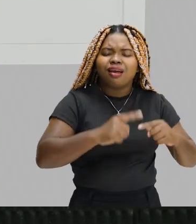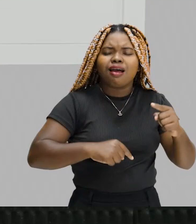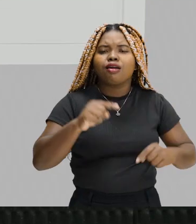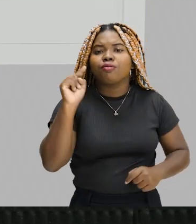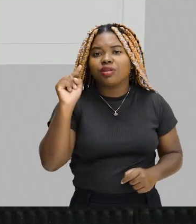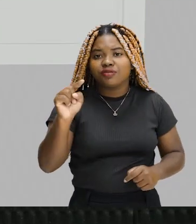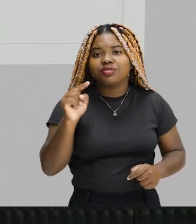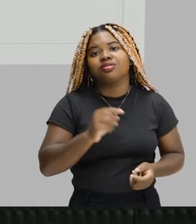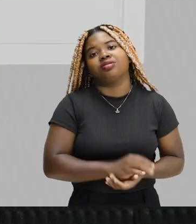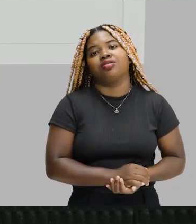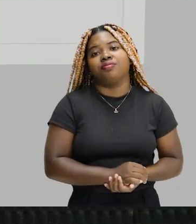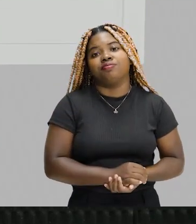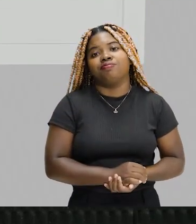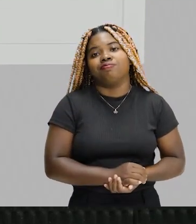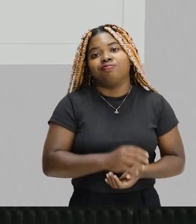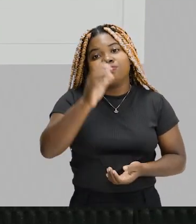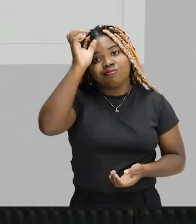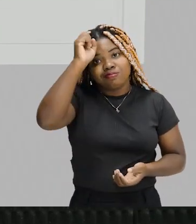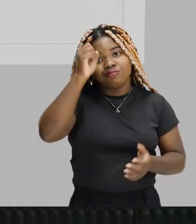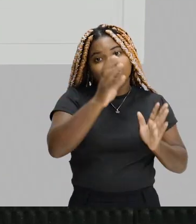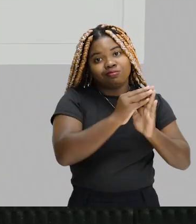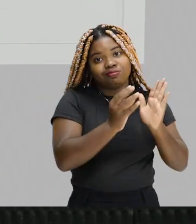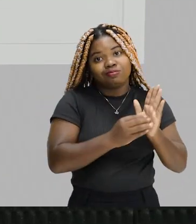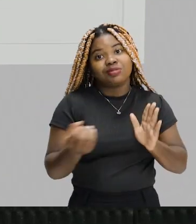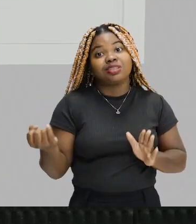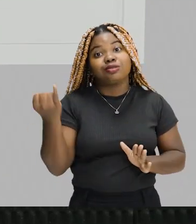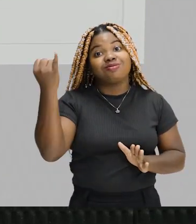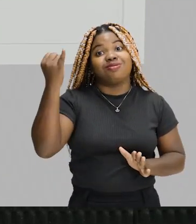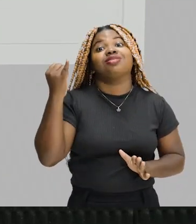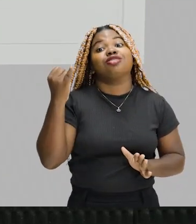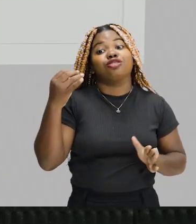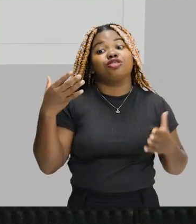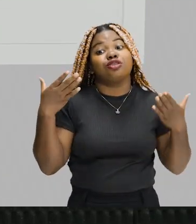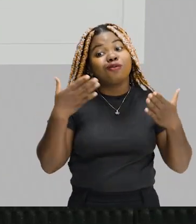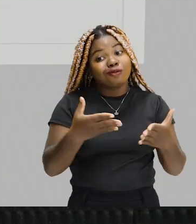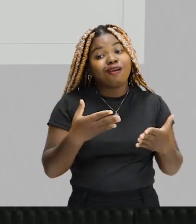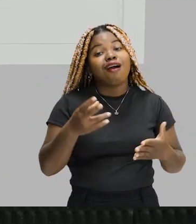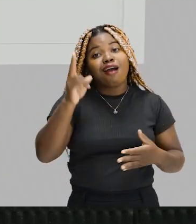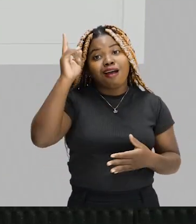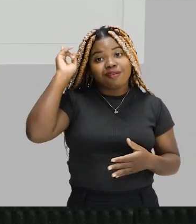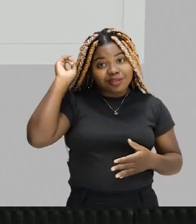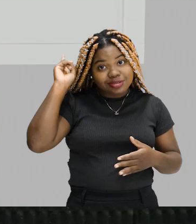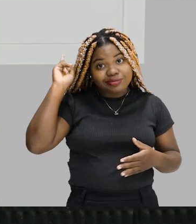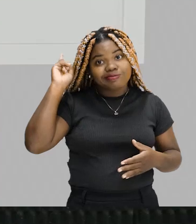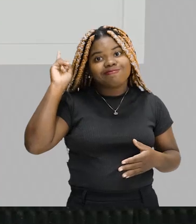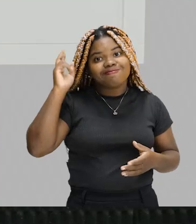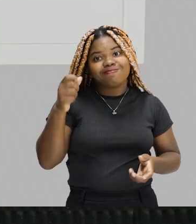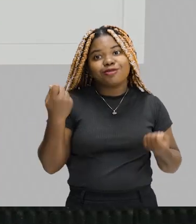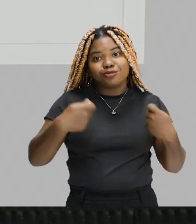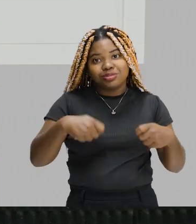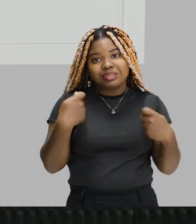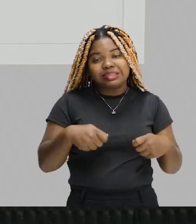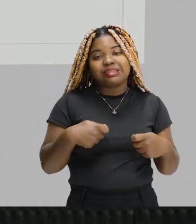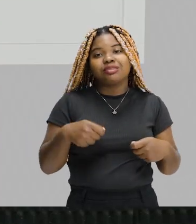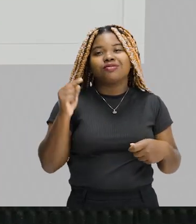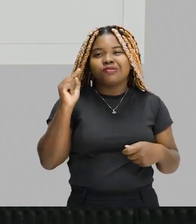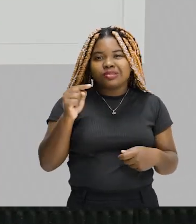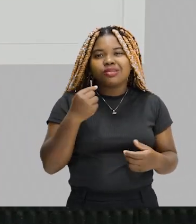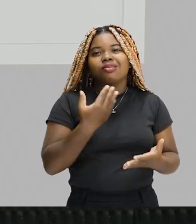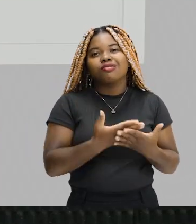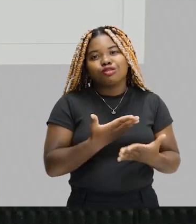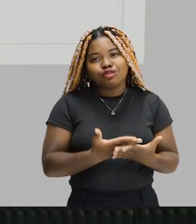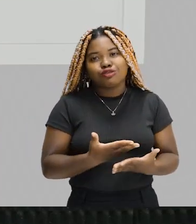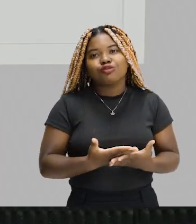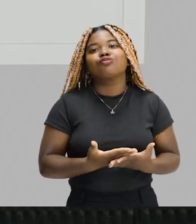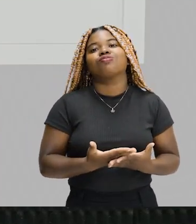esse conteúdo, que é importante, certo? Isso vai aparecer nos vestibulares. Então tem que estar preparado para isso, tá